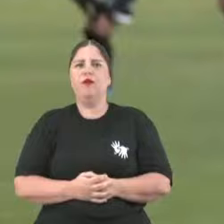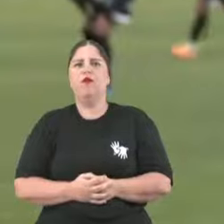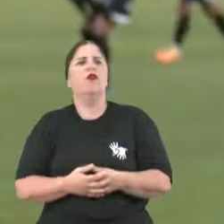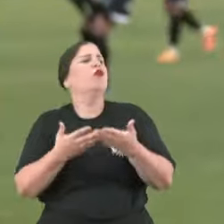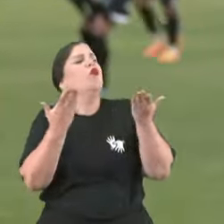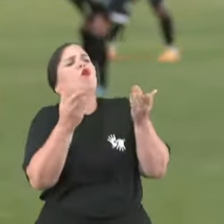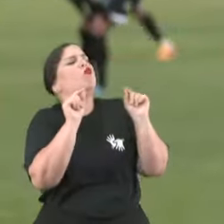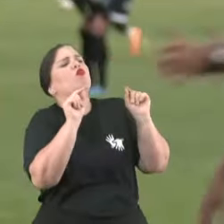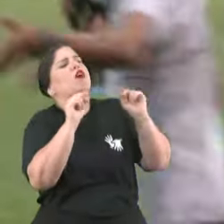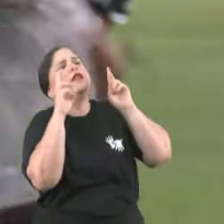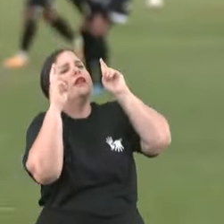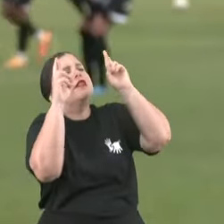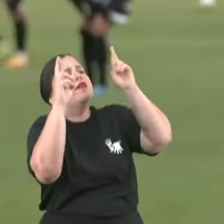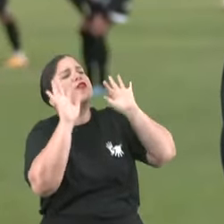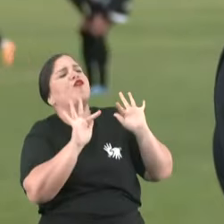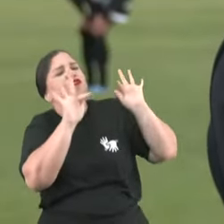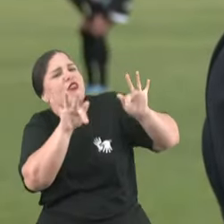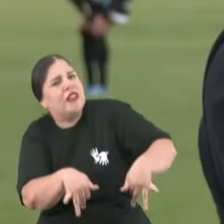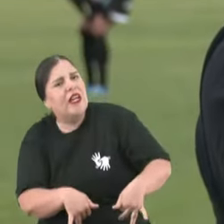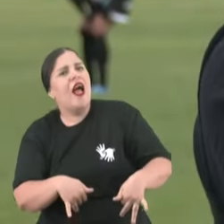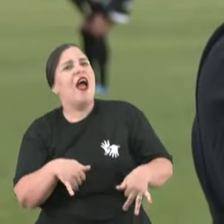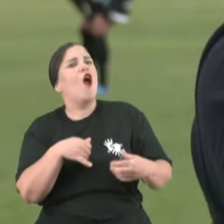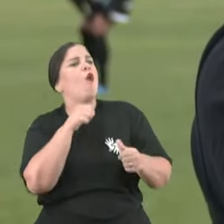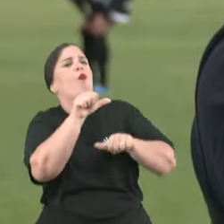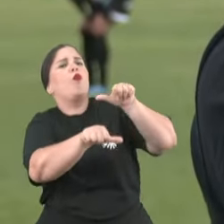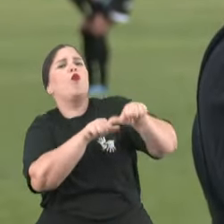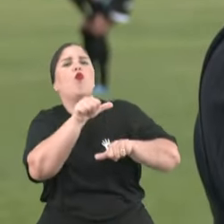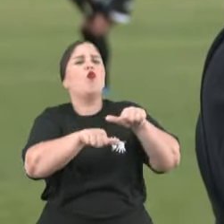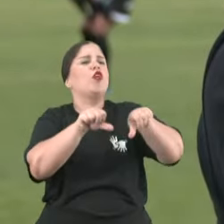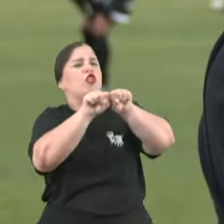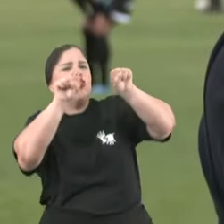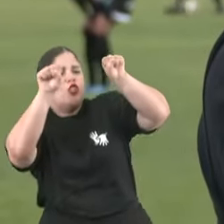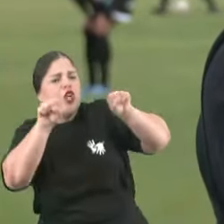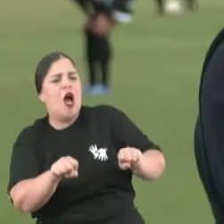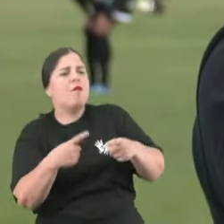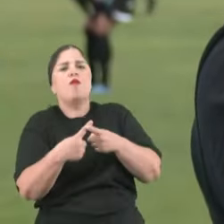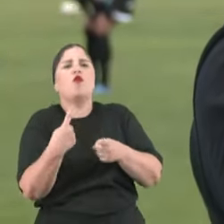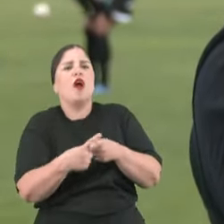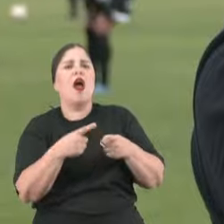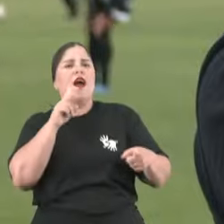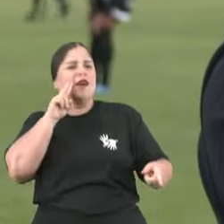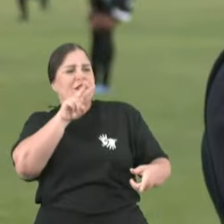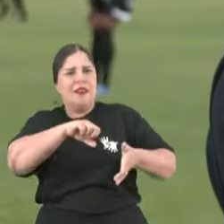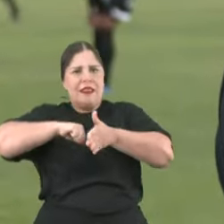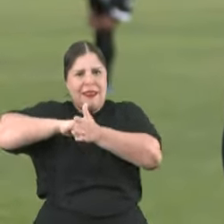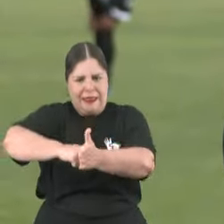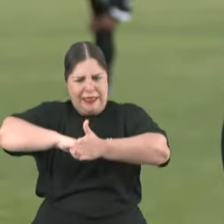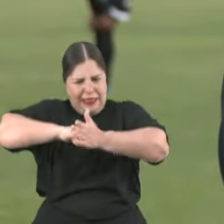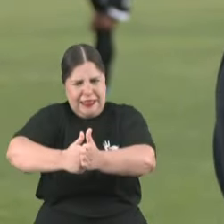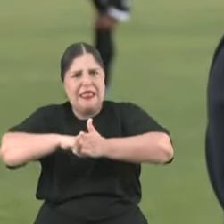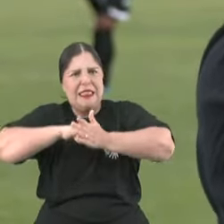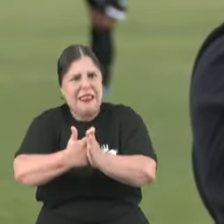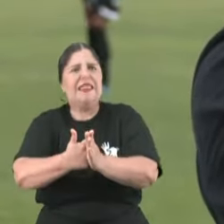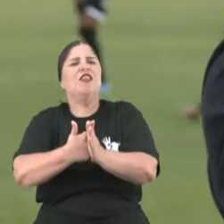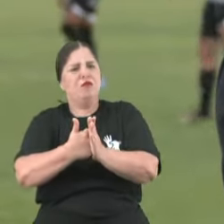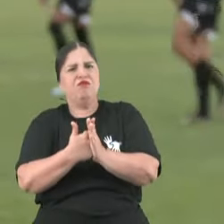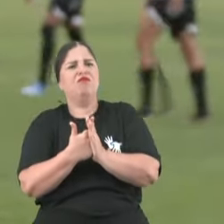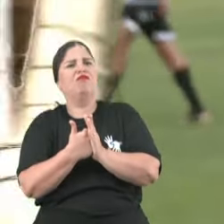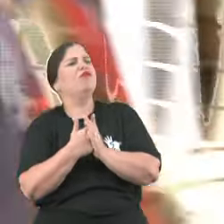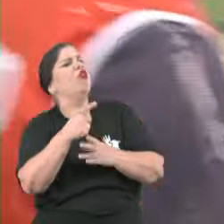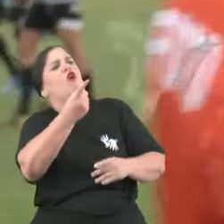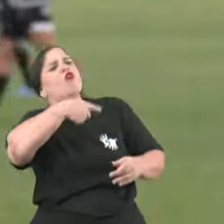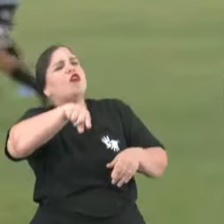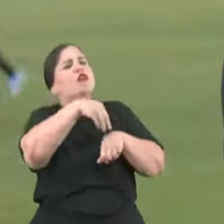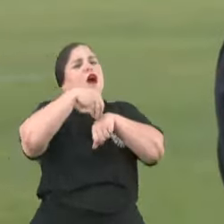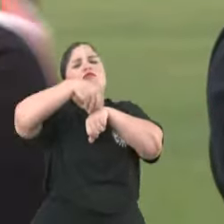os jogadores, mas muda um pouco o sistema ali, né? Ele vinha jogando sempre com três zagueiros. Como é que vem o Asa? O que é que você passou para os seus atletas diante do